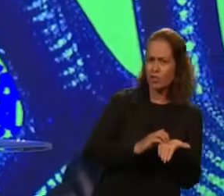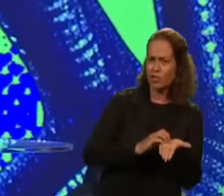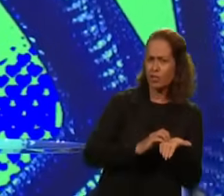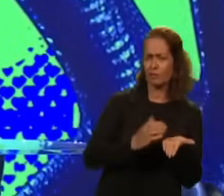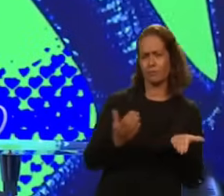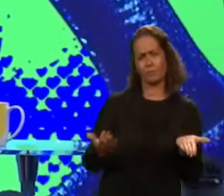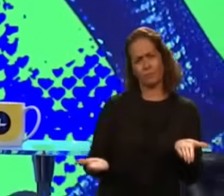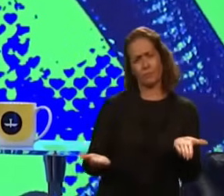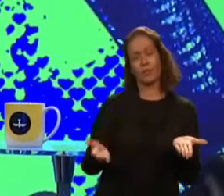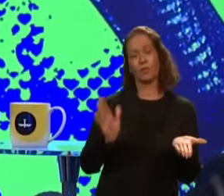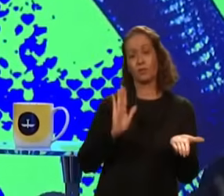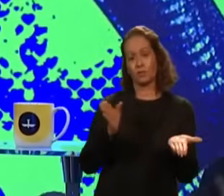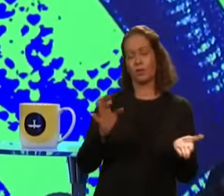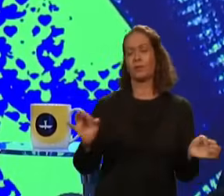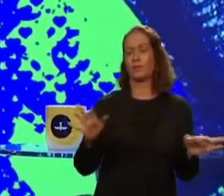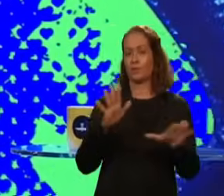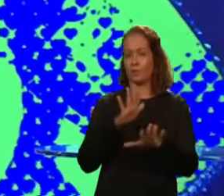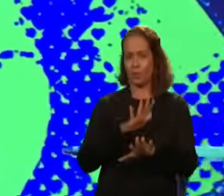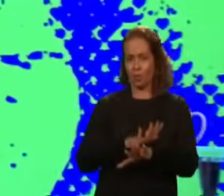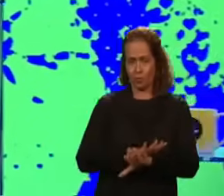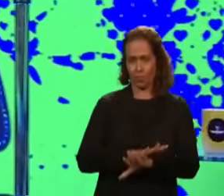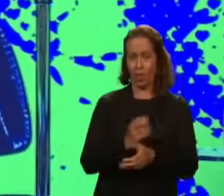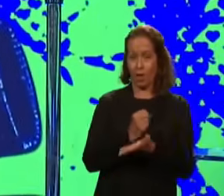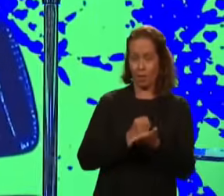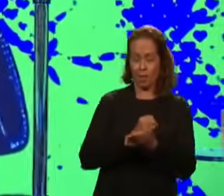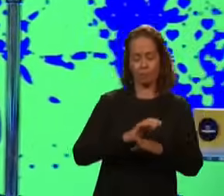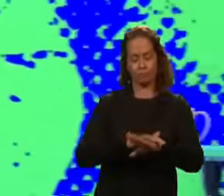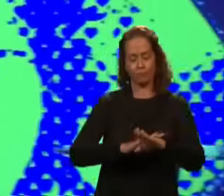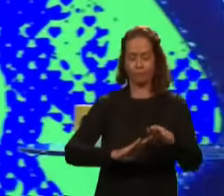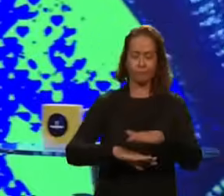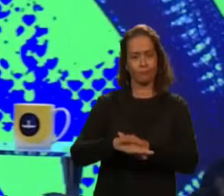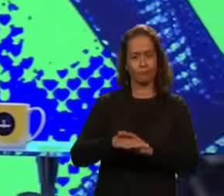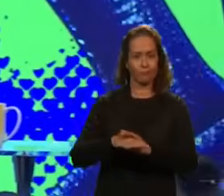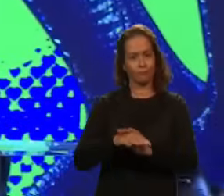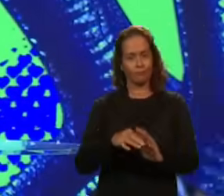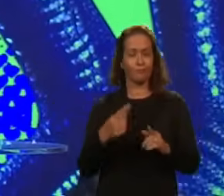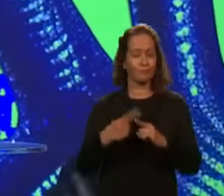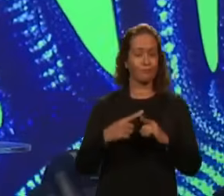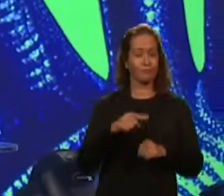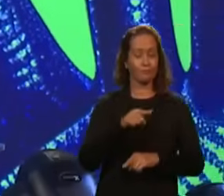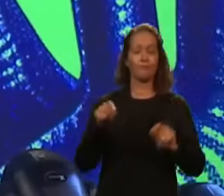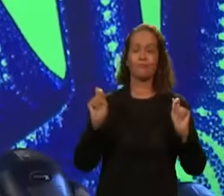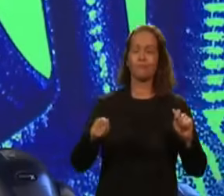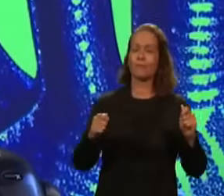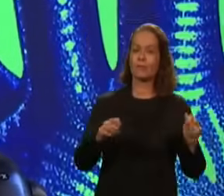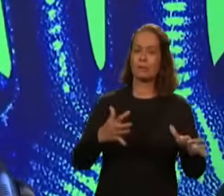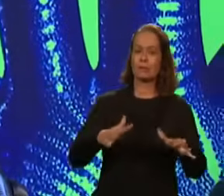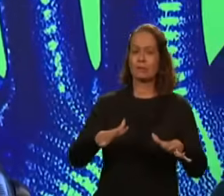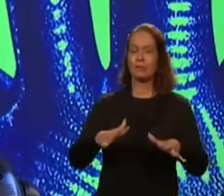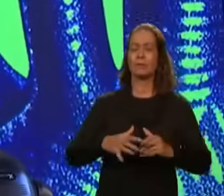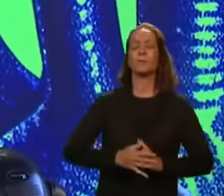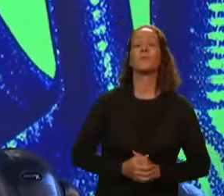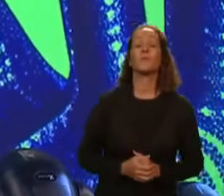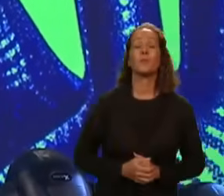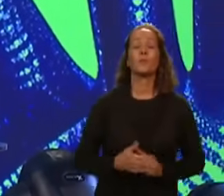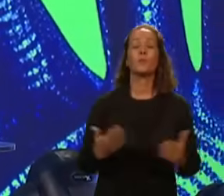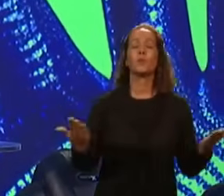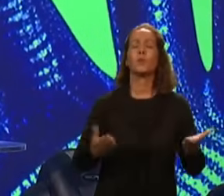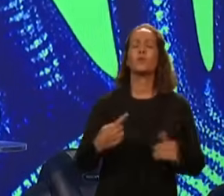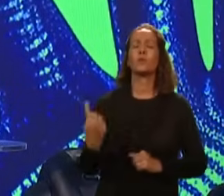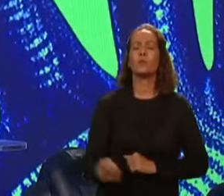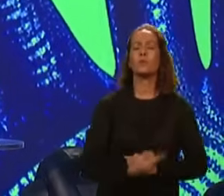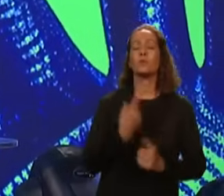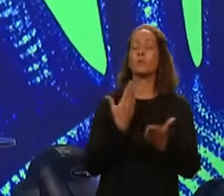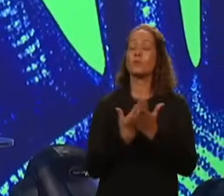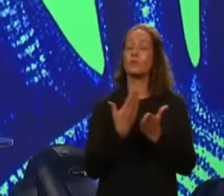né? Já fica aí com a arnica perto, porque pode ser que você comece a tremer. Hoje nós queremos estudar, ler,